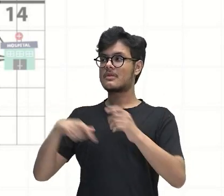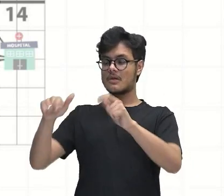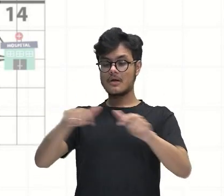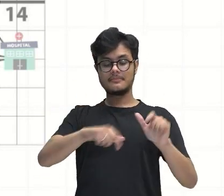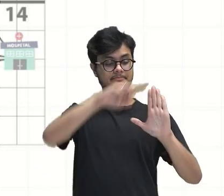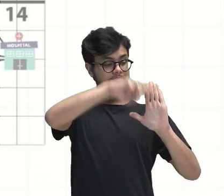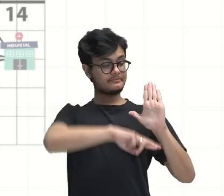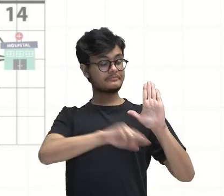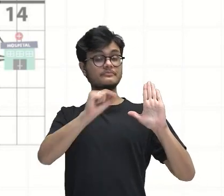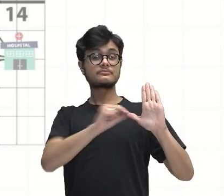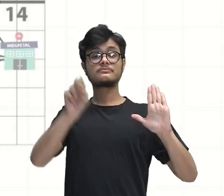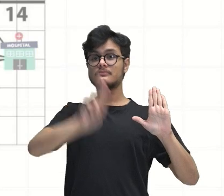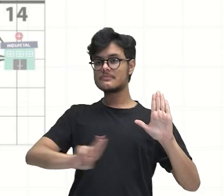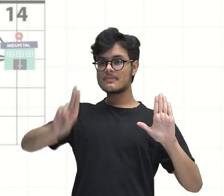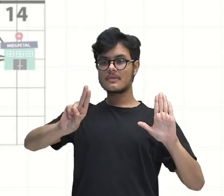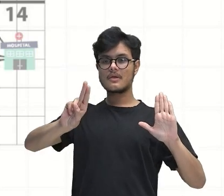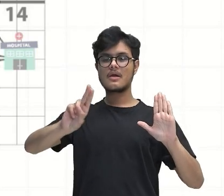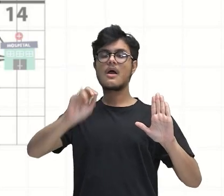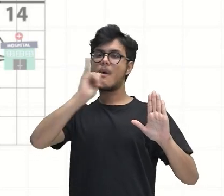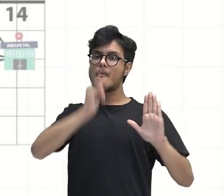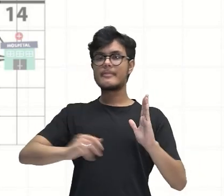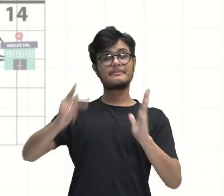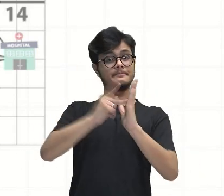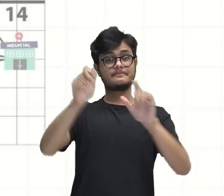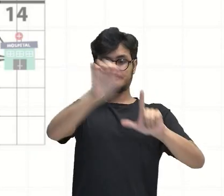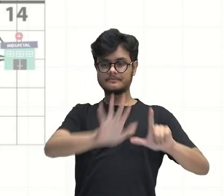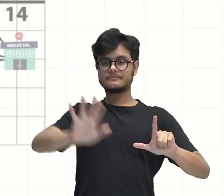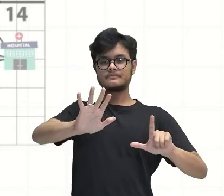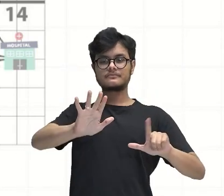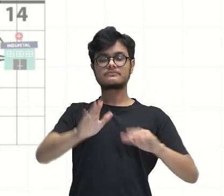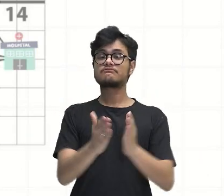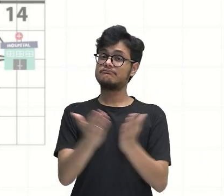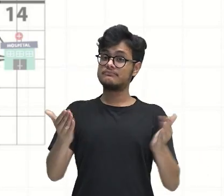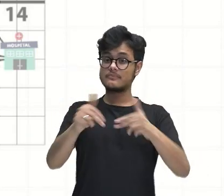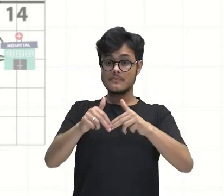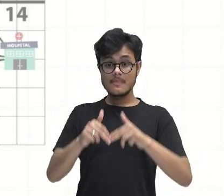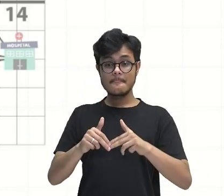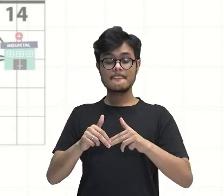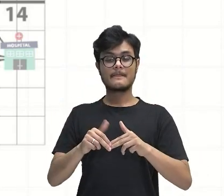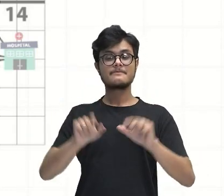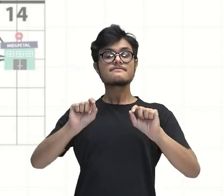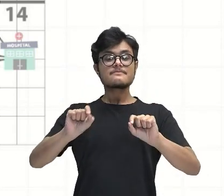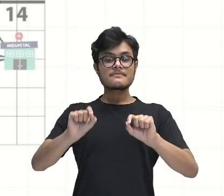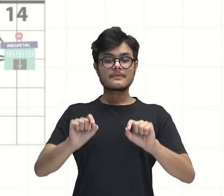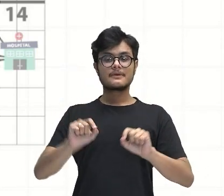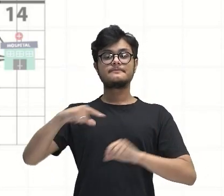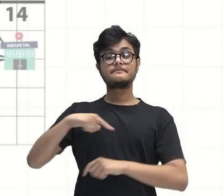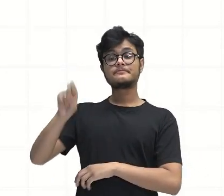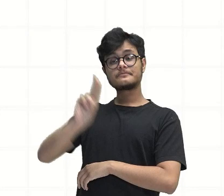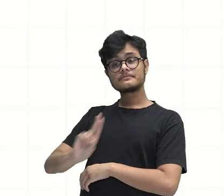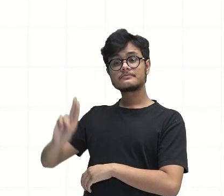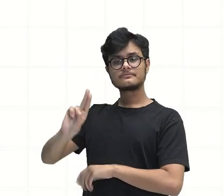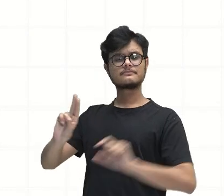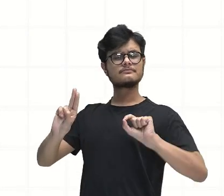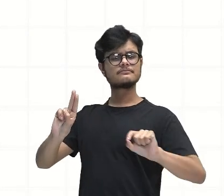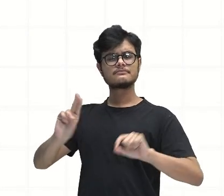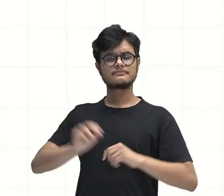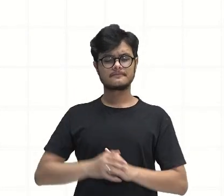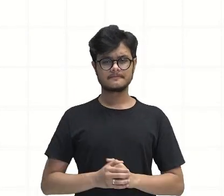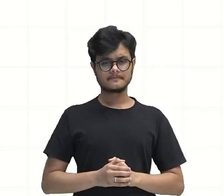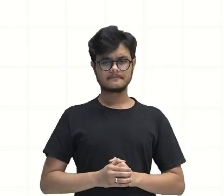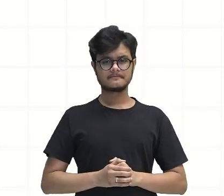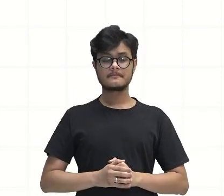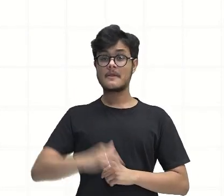regra utilizando o ponto cartesiano. E para isso, nós vamos usar o seguinte,